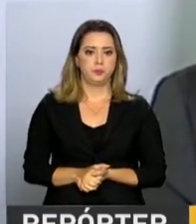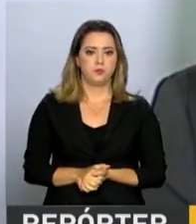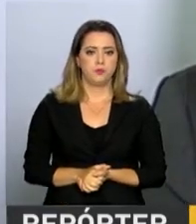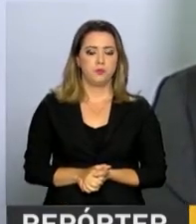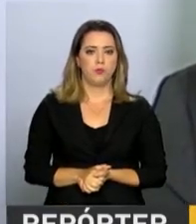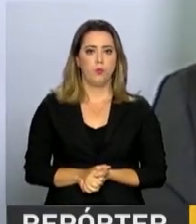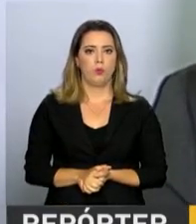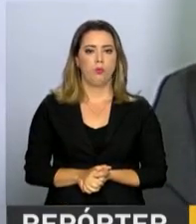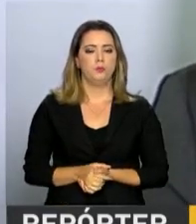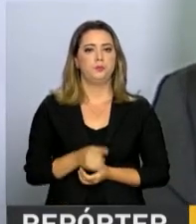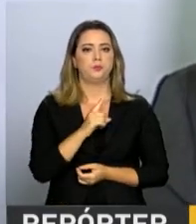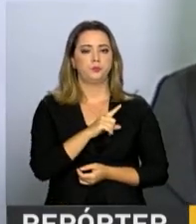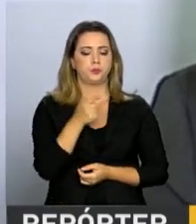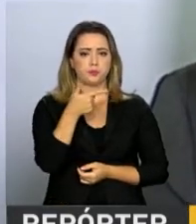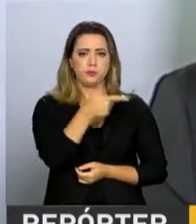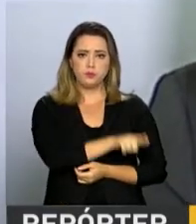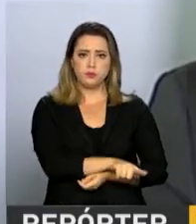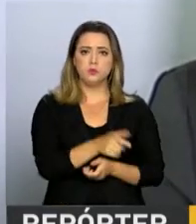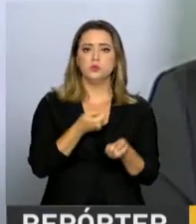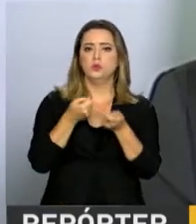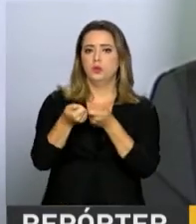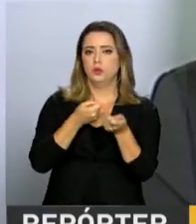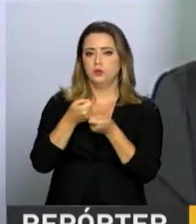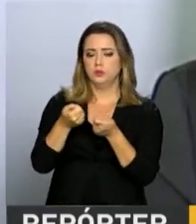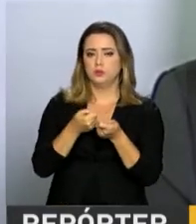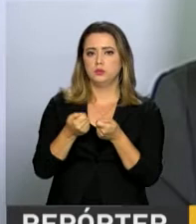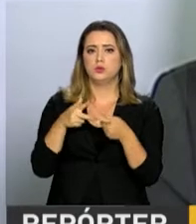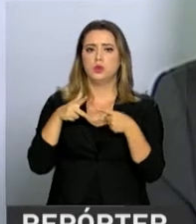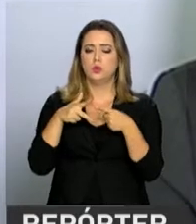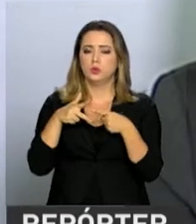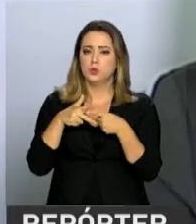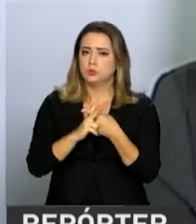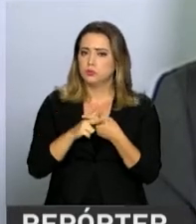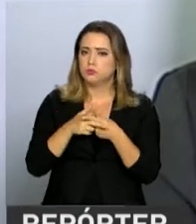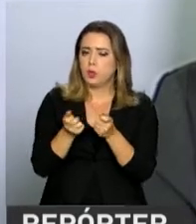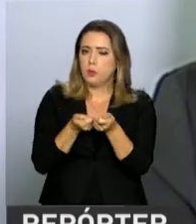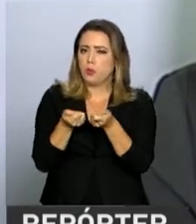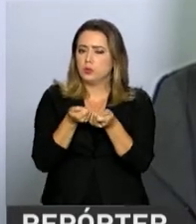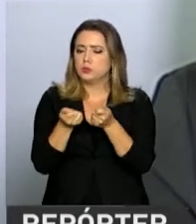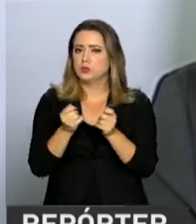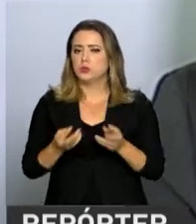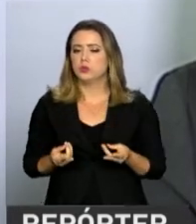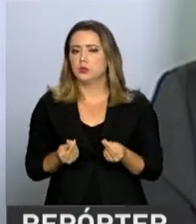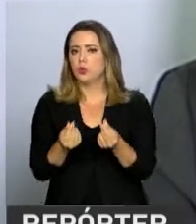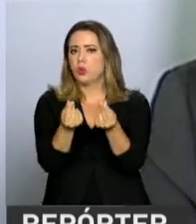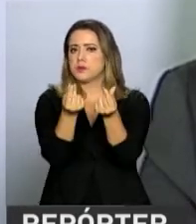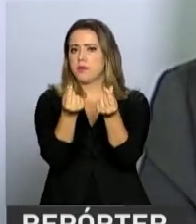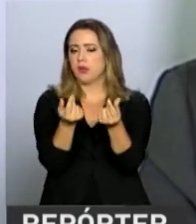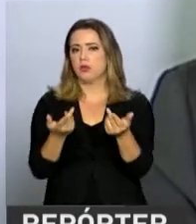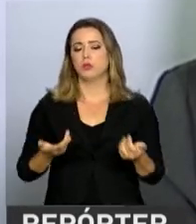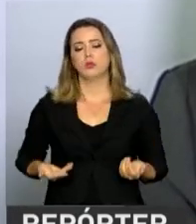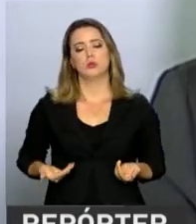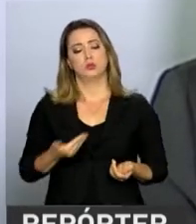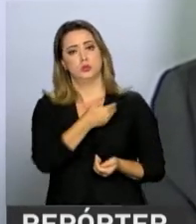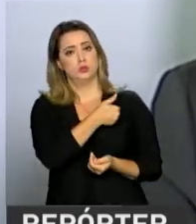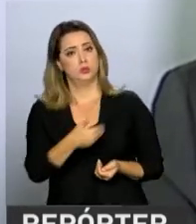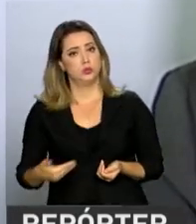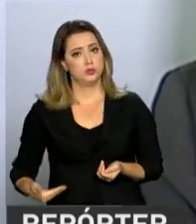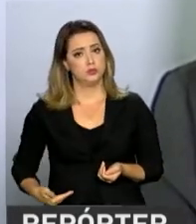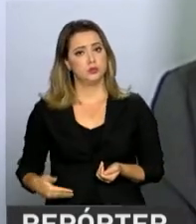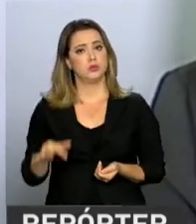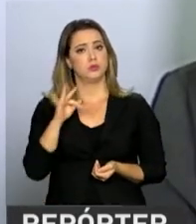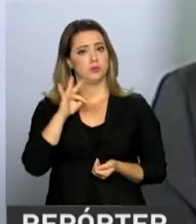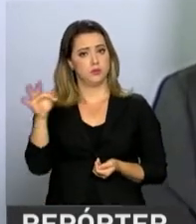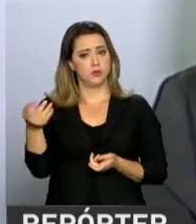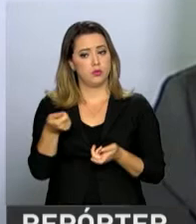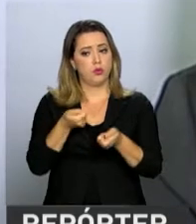do processo de ajustamento e de aperto orçamentário que o governo federal vem implementando nos últimos